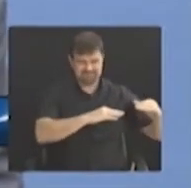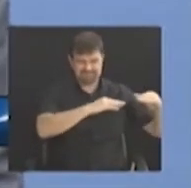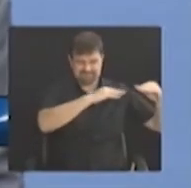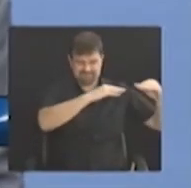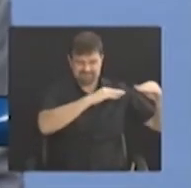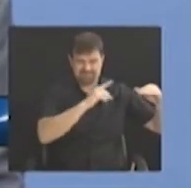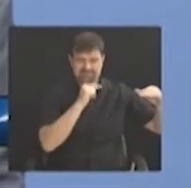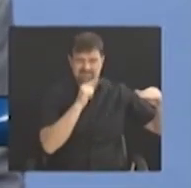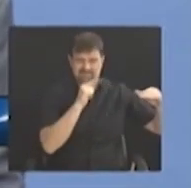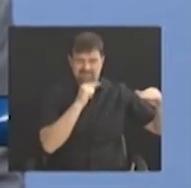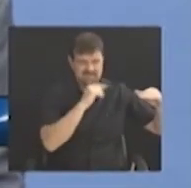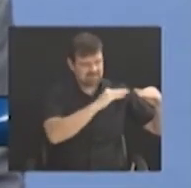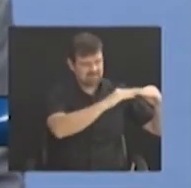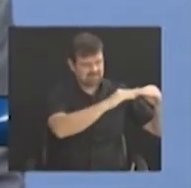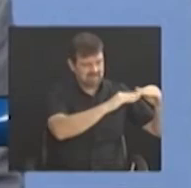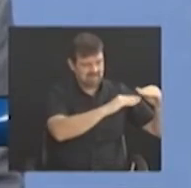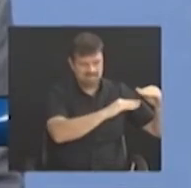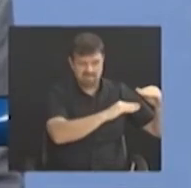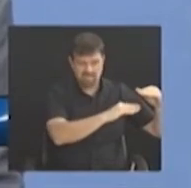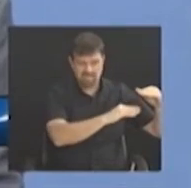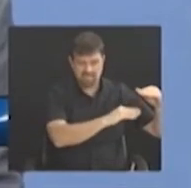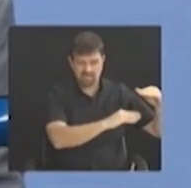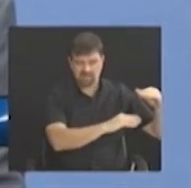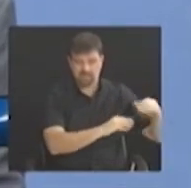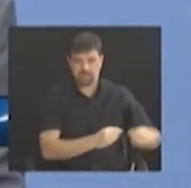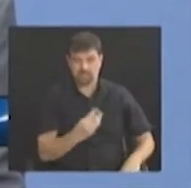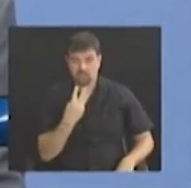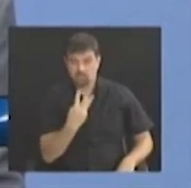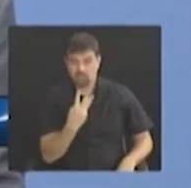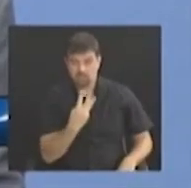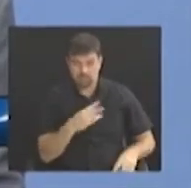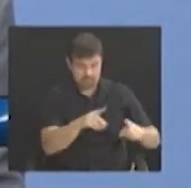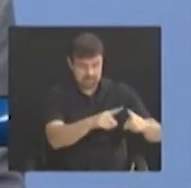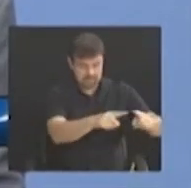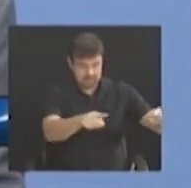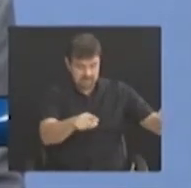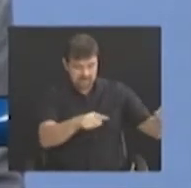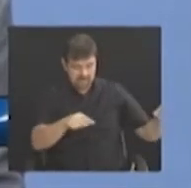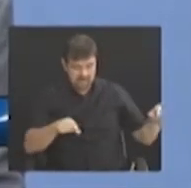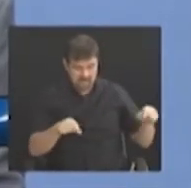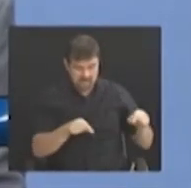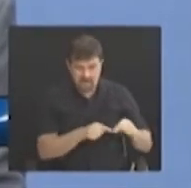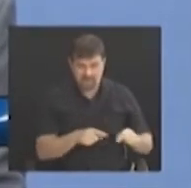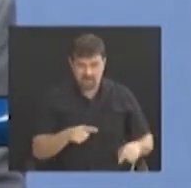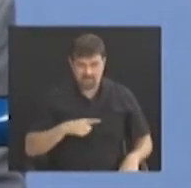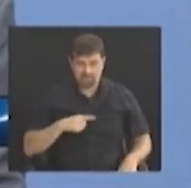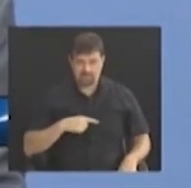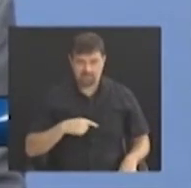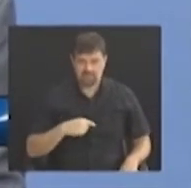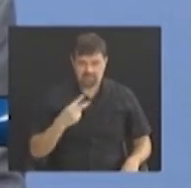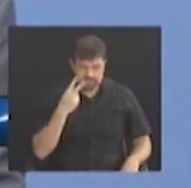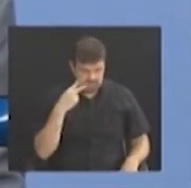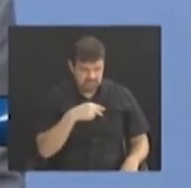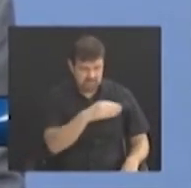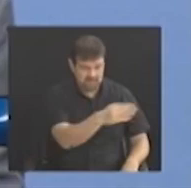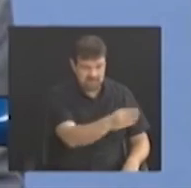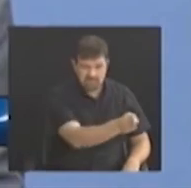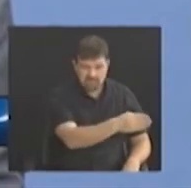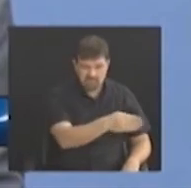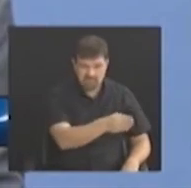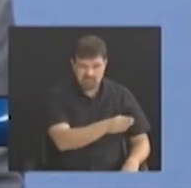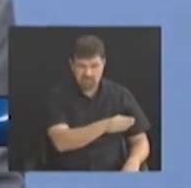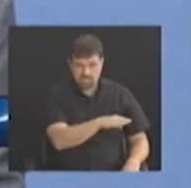tomou de conta dos lagos, dos três. Essa é a verdade. Um, a gente viu os peixes morrendo.